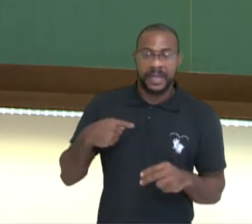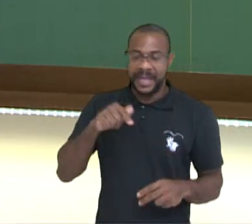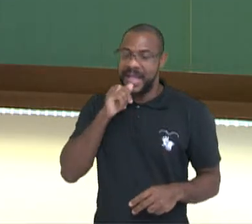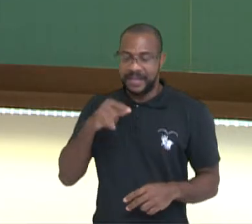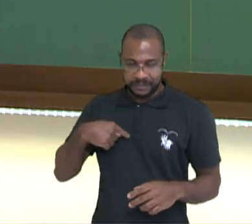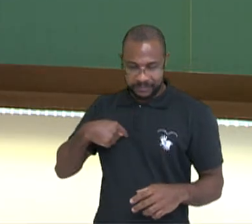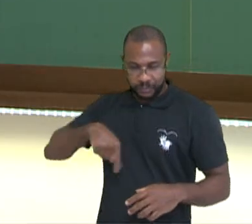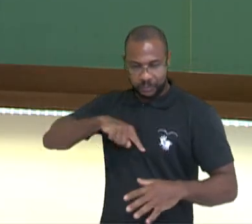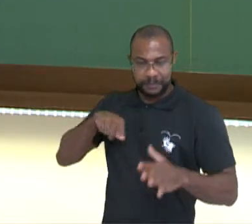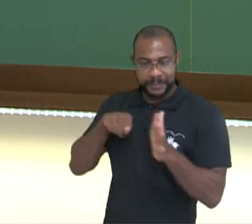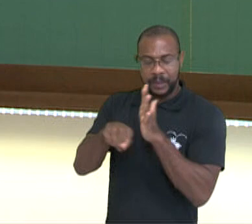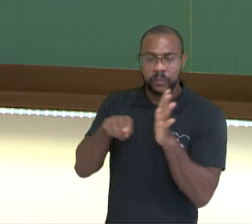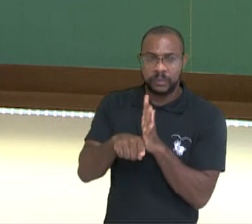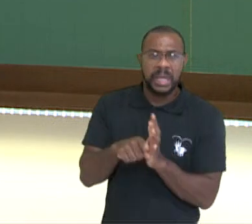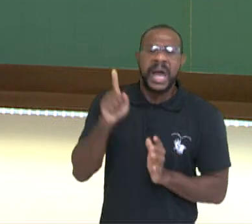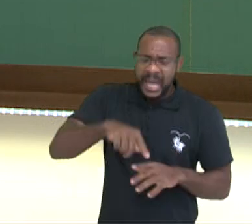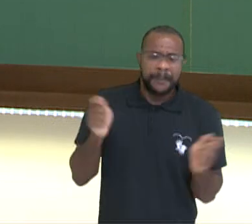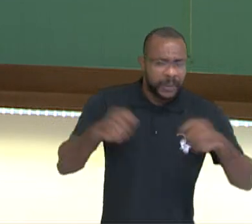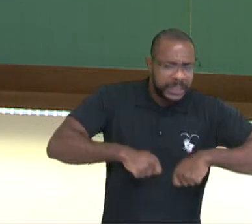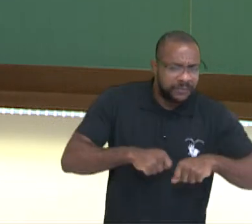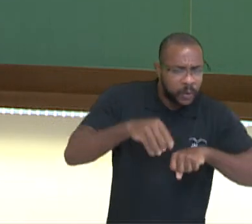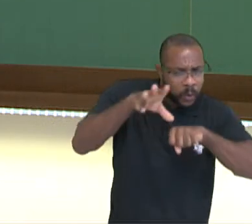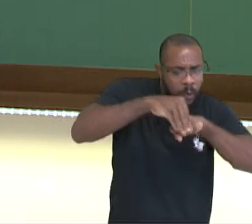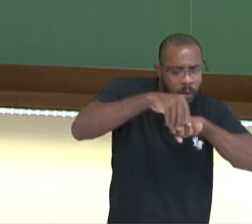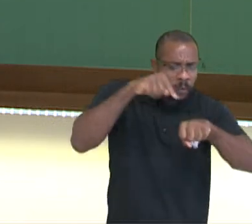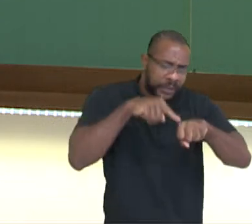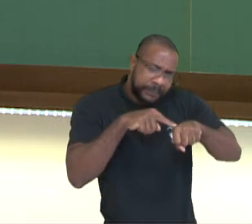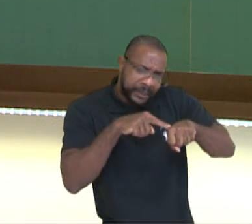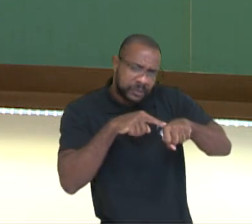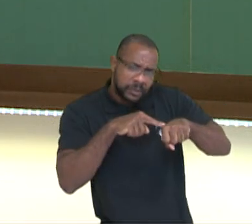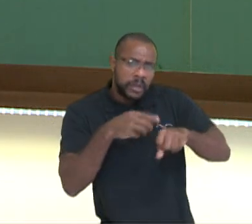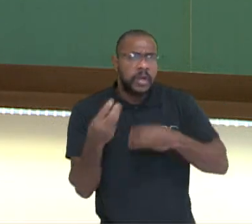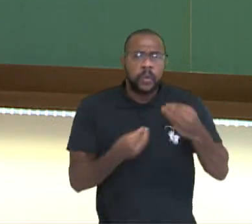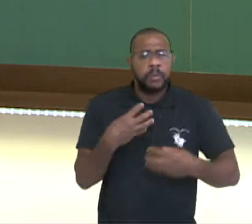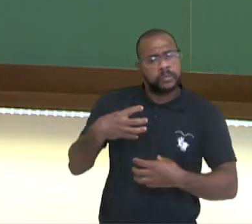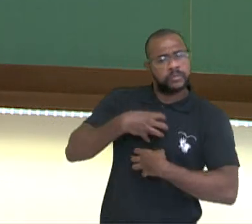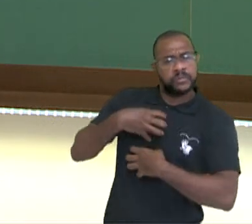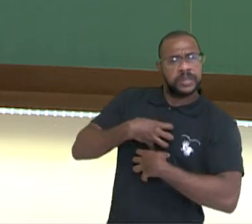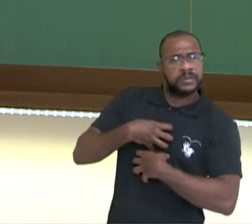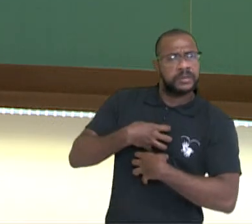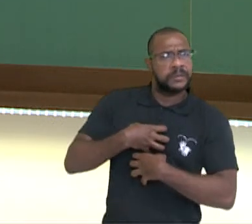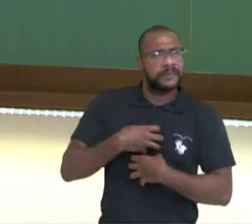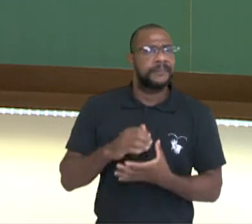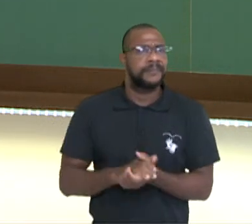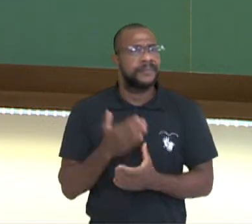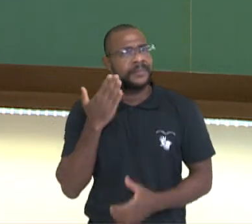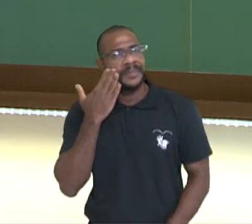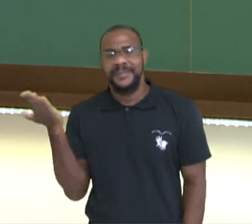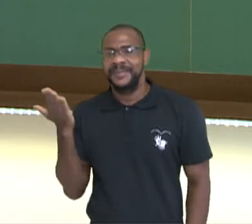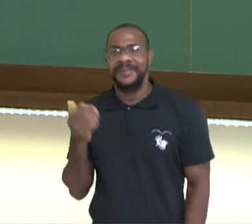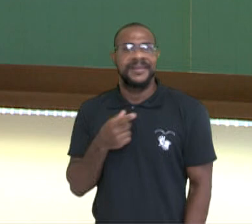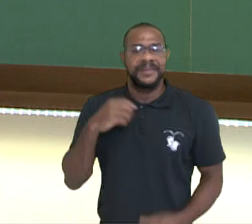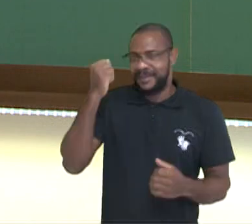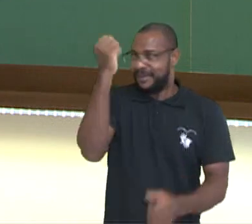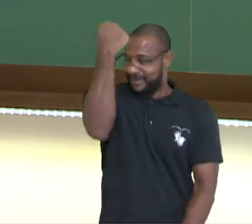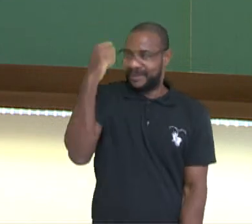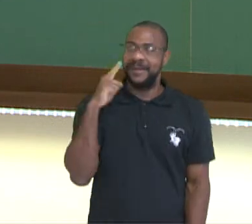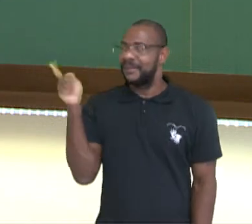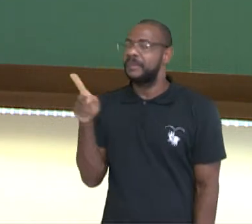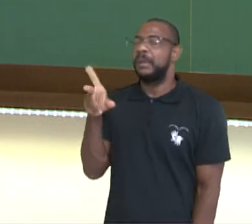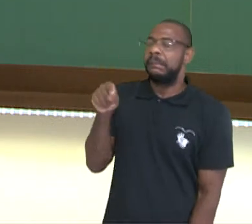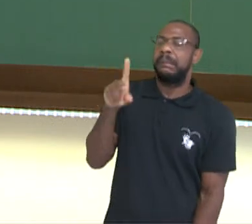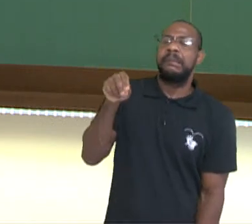se é possível o conhecimento, a gente também tem que perguntar de que jeito o conhecimento torna possível. Por isso que o Chavinho está aqui fazendo assim,